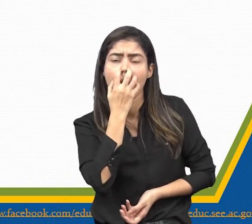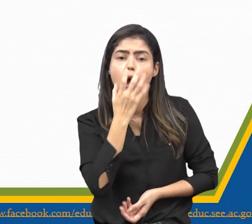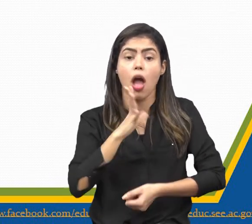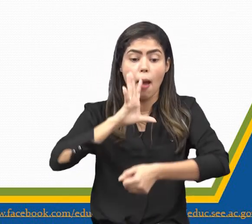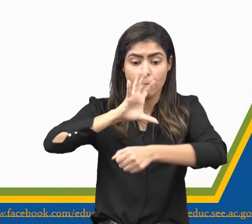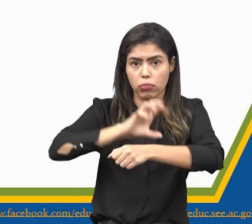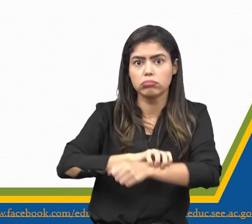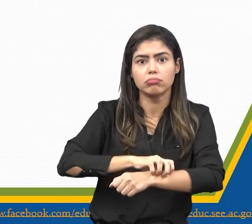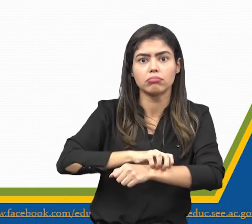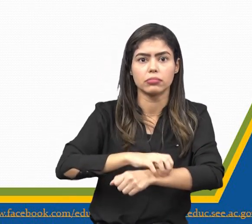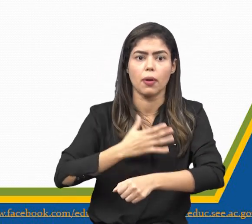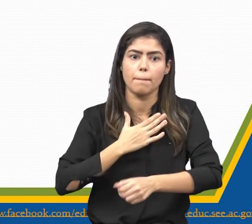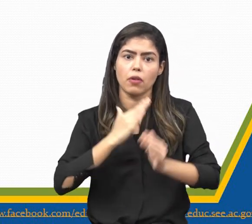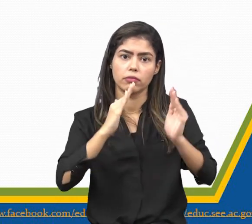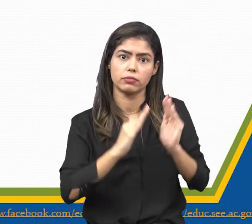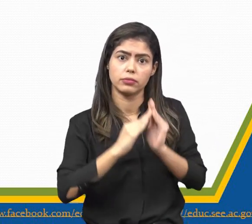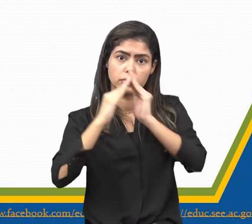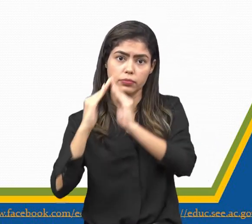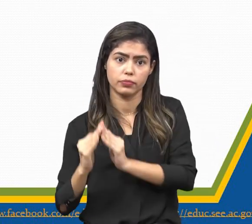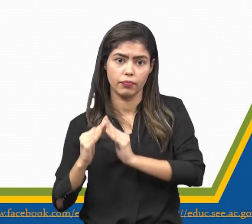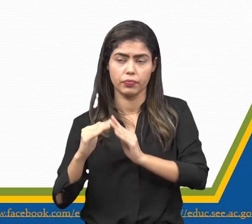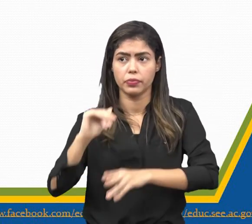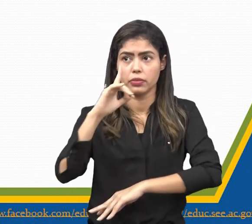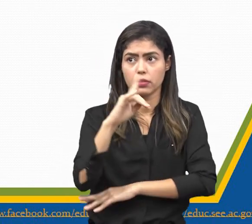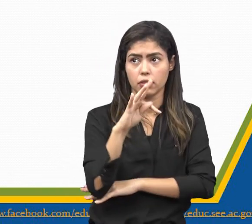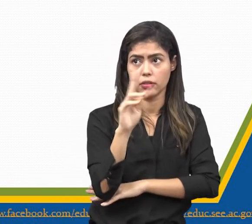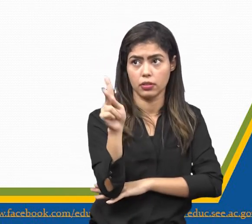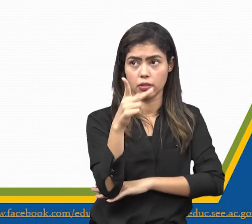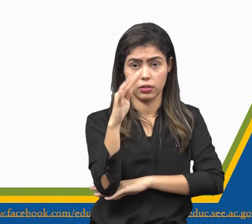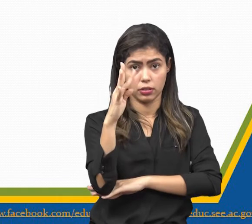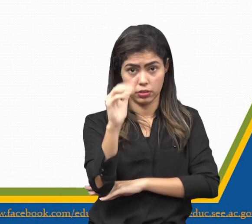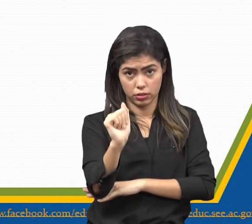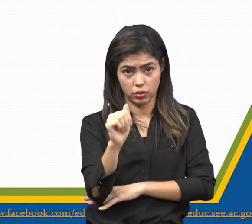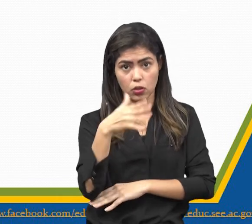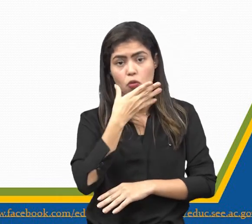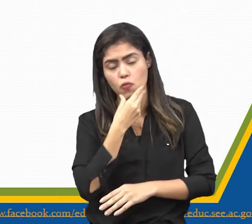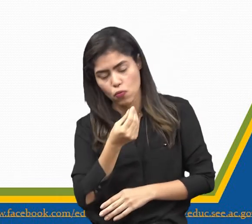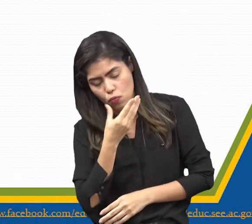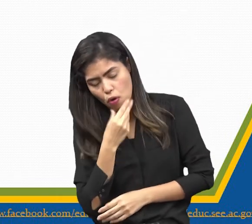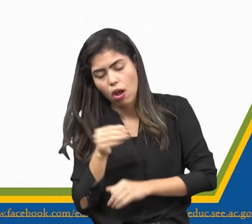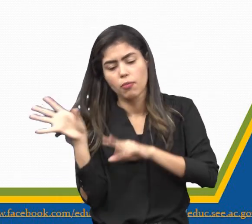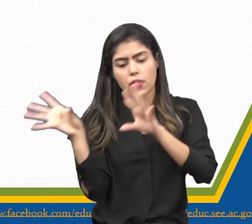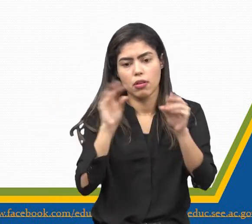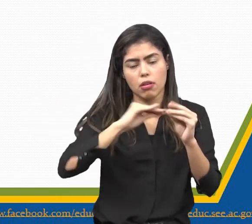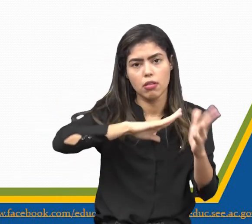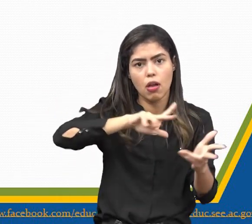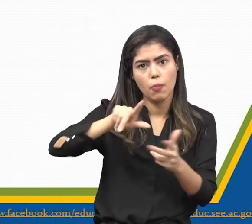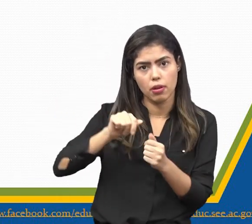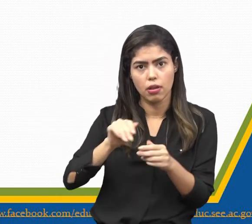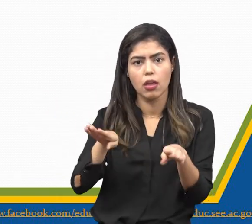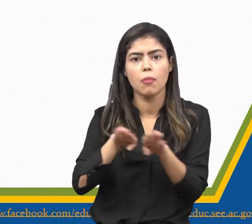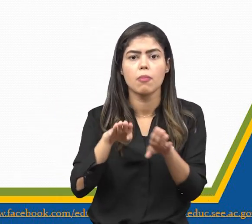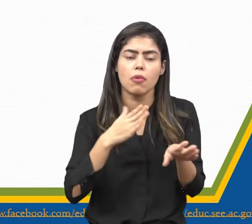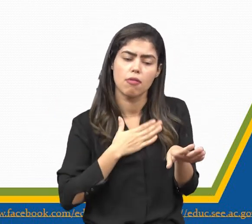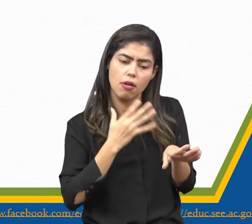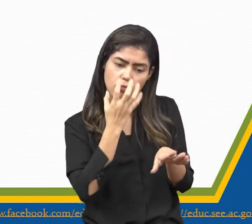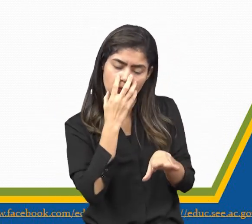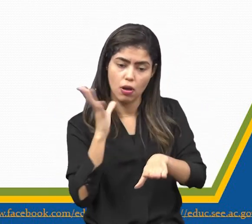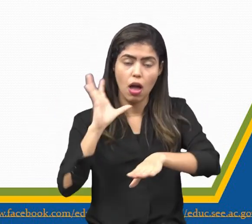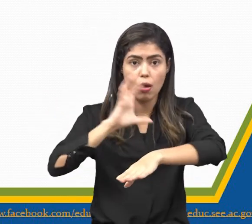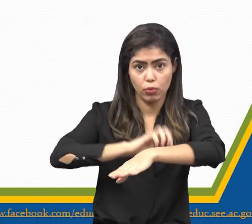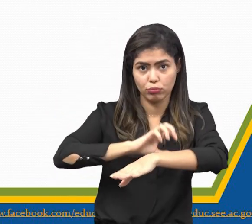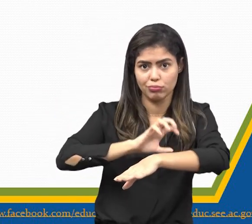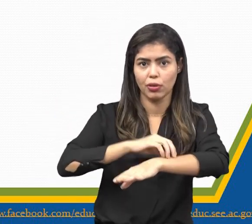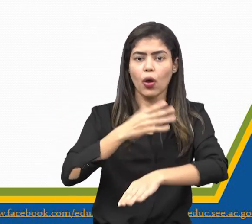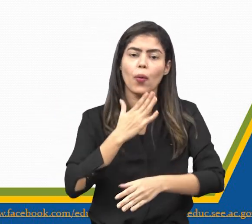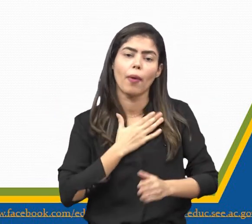mordeu meu vizinho. Então, o that serviu para falar do homem que salvou o planeta, serve para eu falar do cachorro que mordeu meu vizinho. E